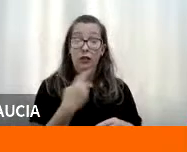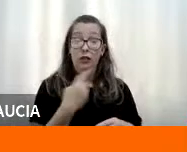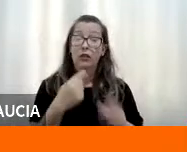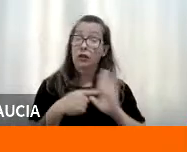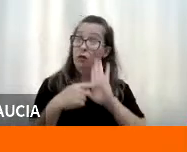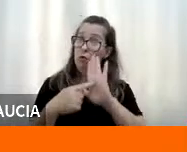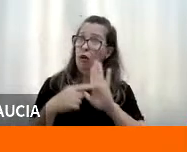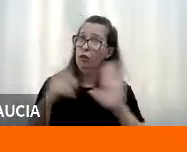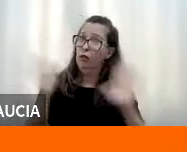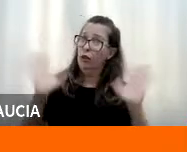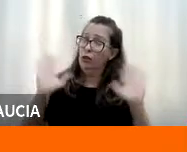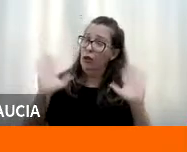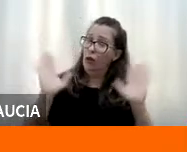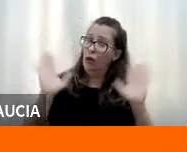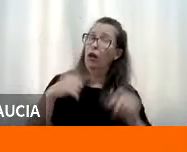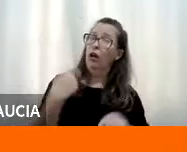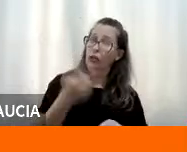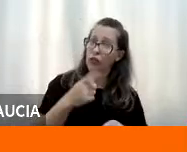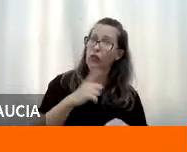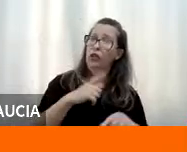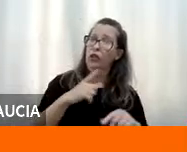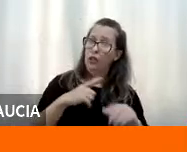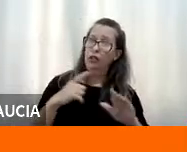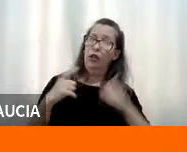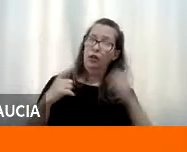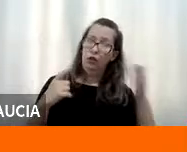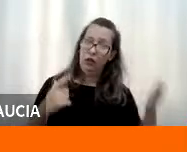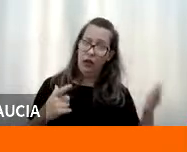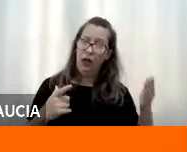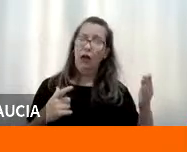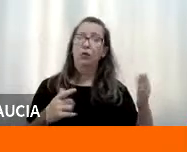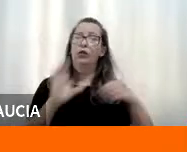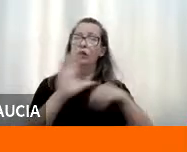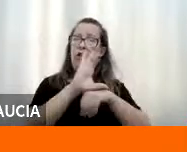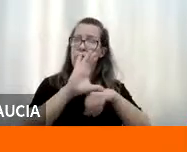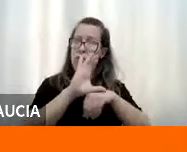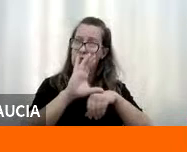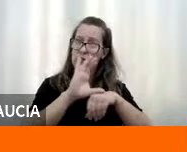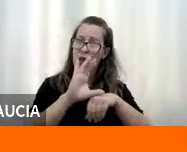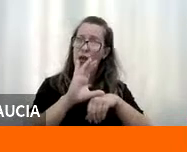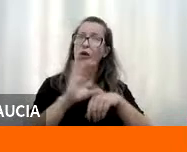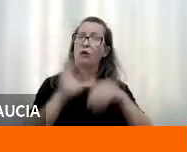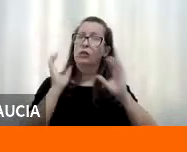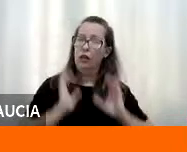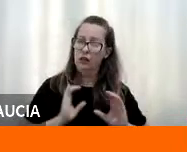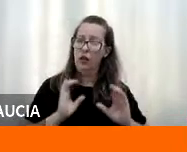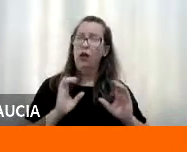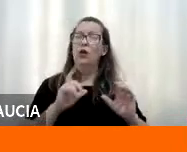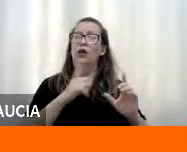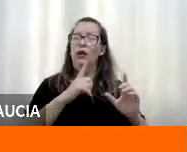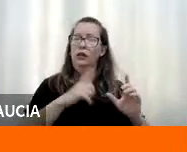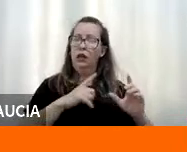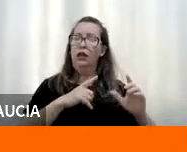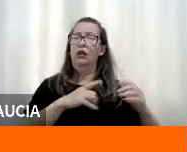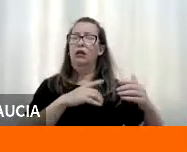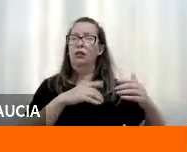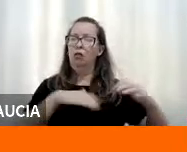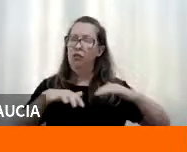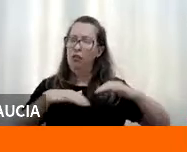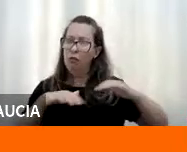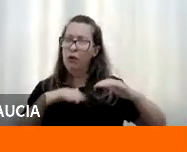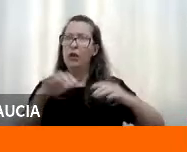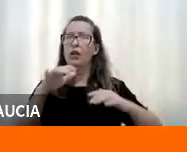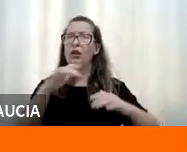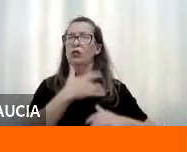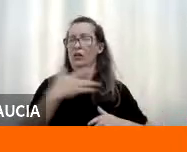gente tem lado, a gente tem um lado da Constituição Cidadã, a gente tem um lado do movimento sanitário, da perspectiva de saúde, da